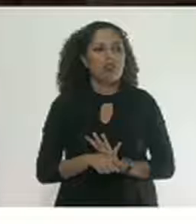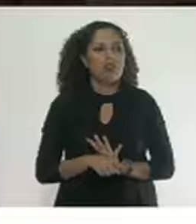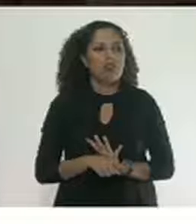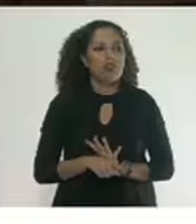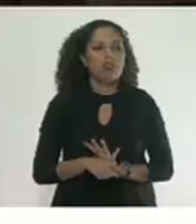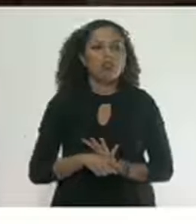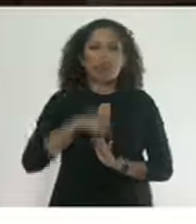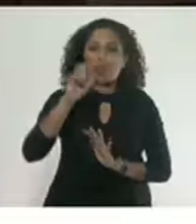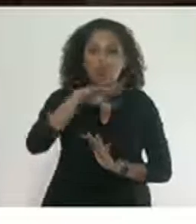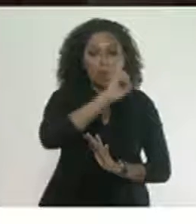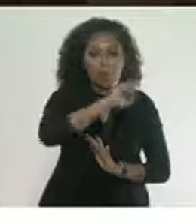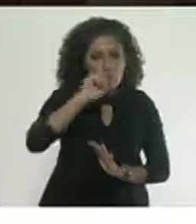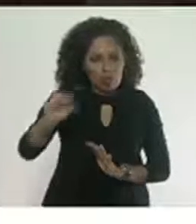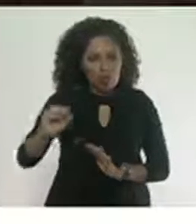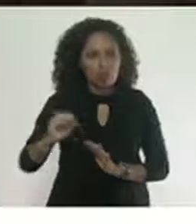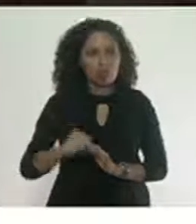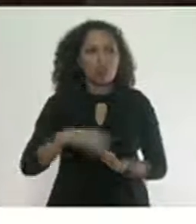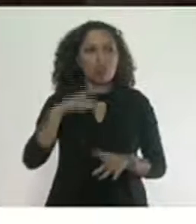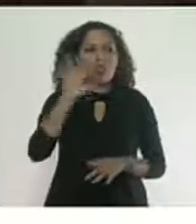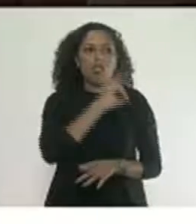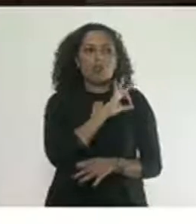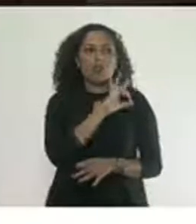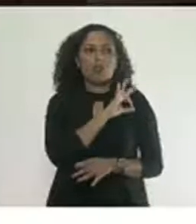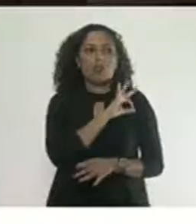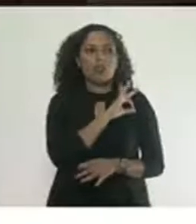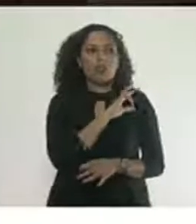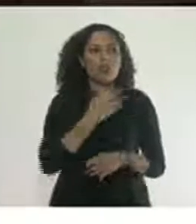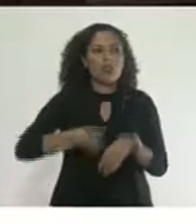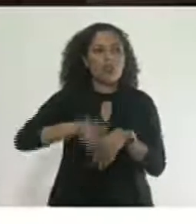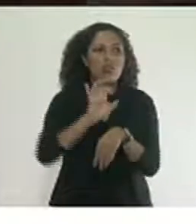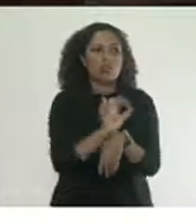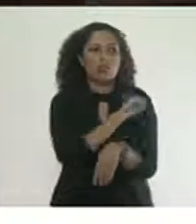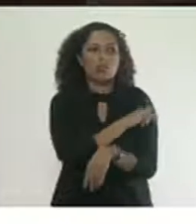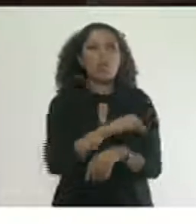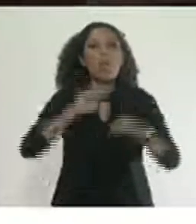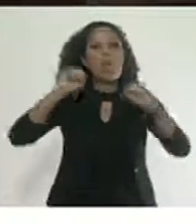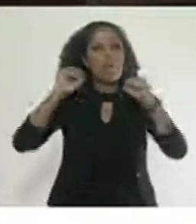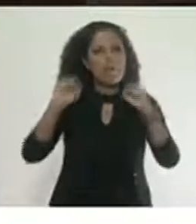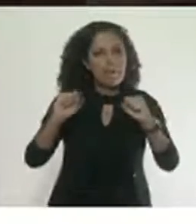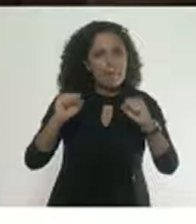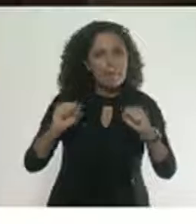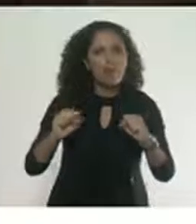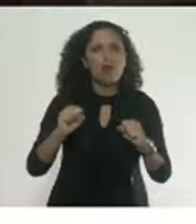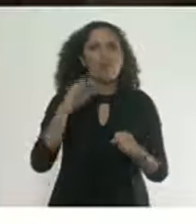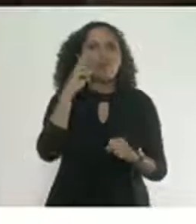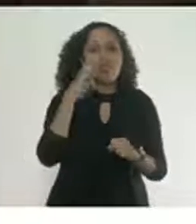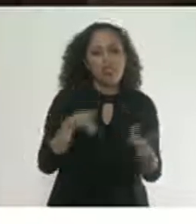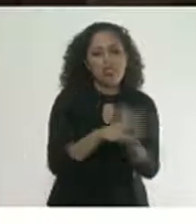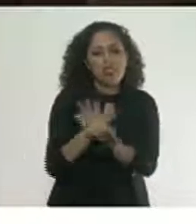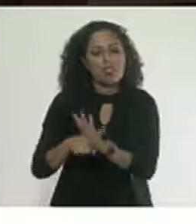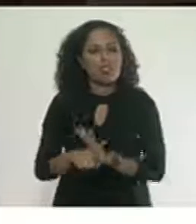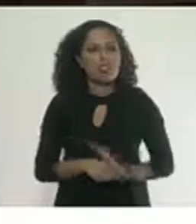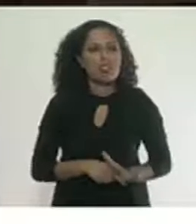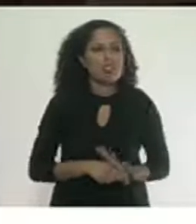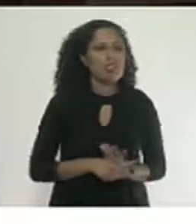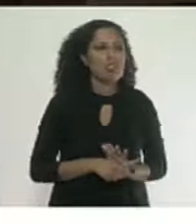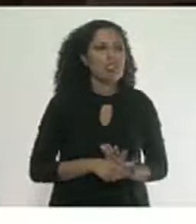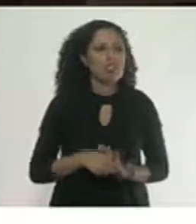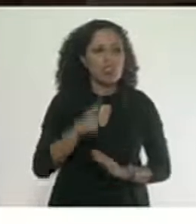caso de homicídio. A polícia do Rio de Janeiro tem toda a condição de fazer essa investigação e a